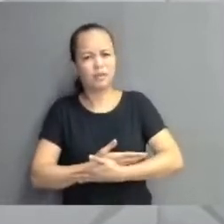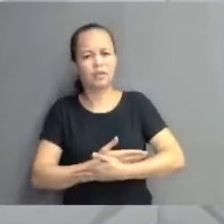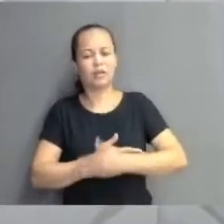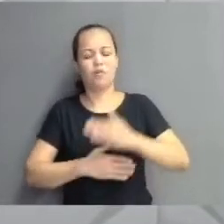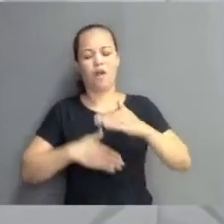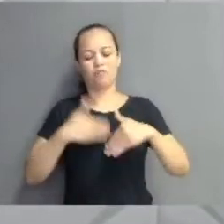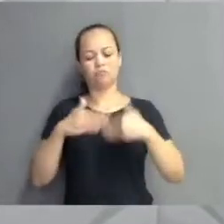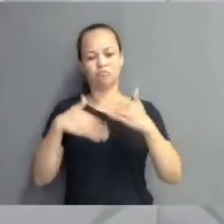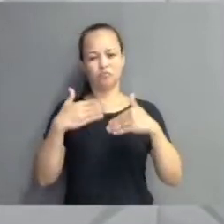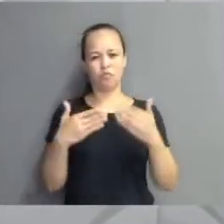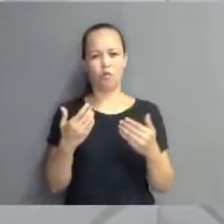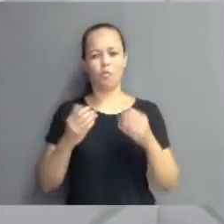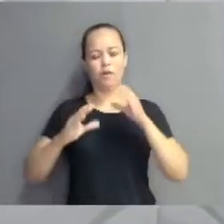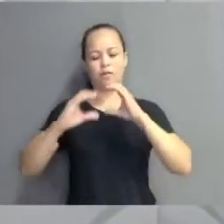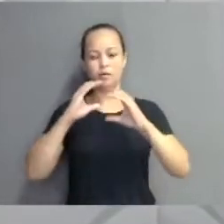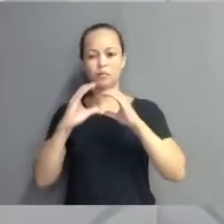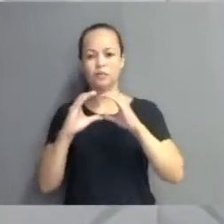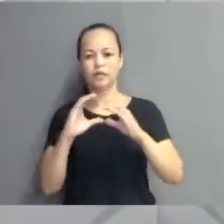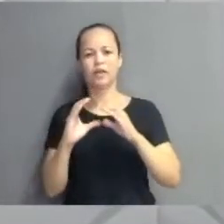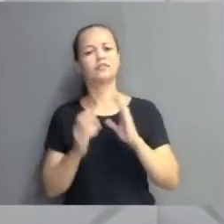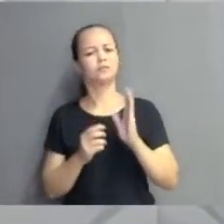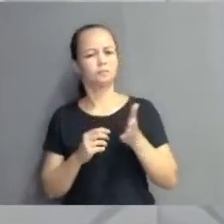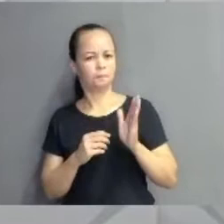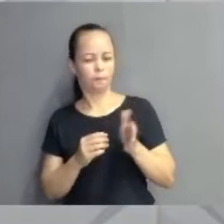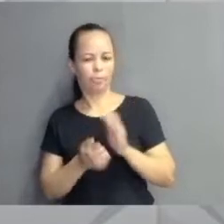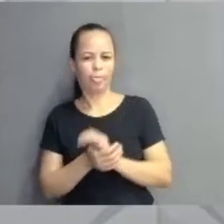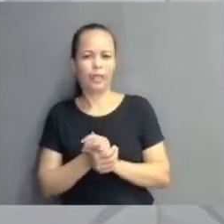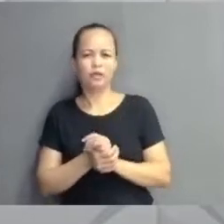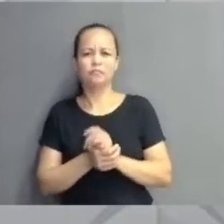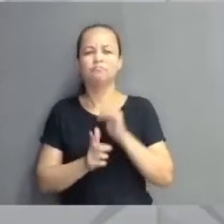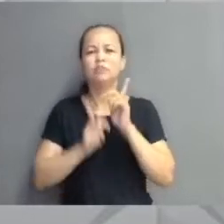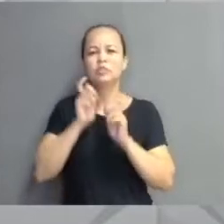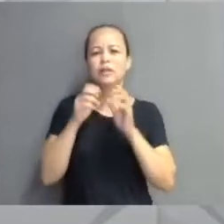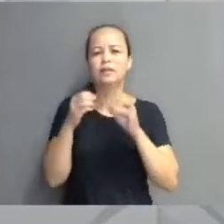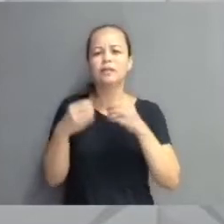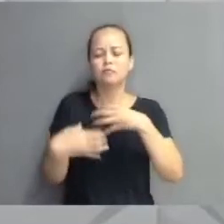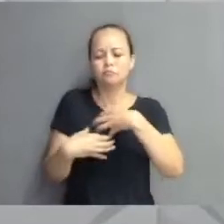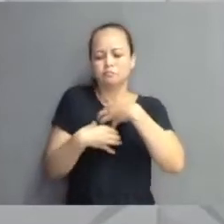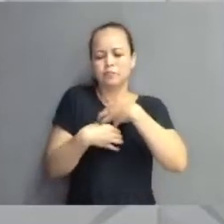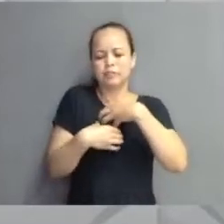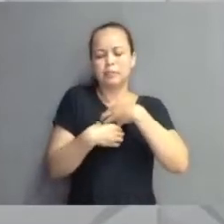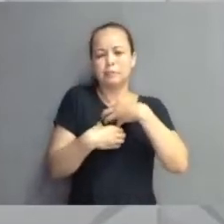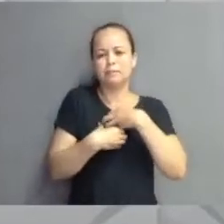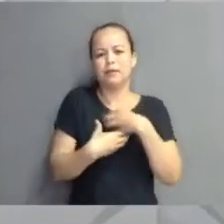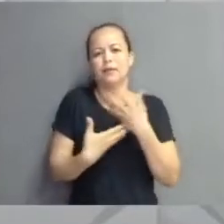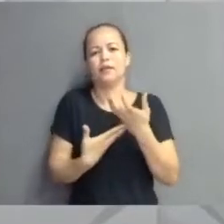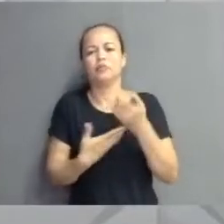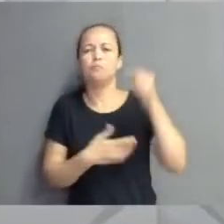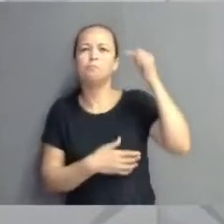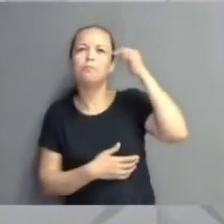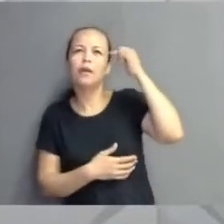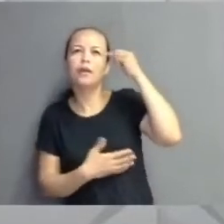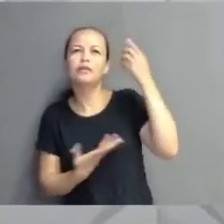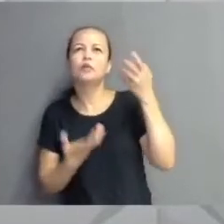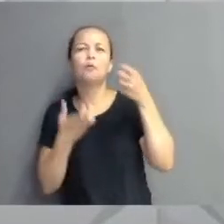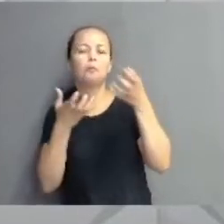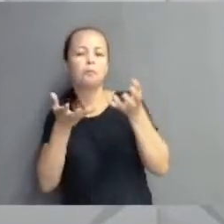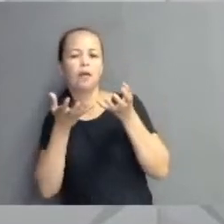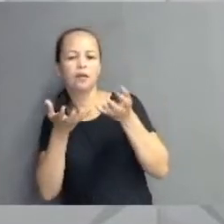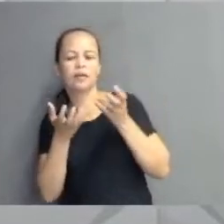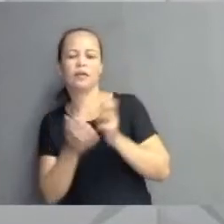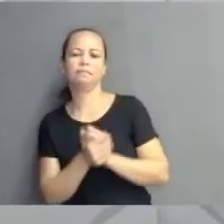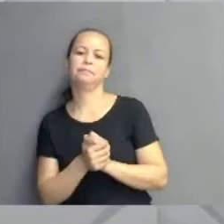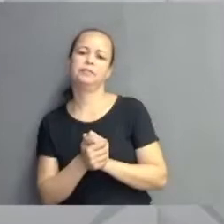uma forma de se comunicar com as pessoas se expressar aquilo que a gente sente aquilo que a gente pensa aquilo que a gente quer